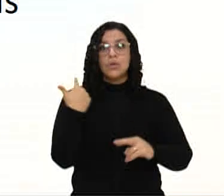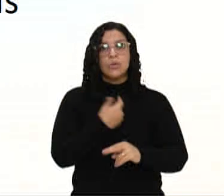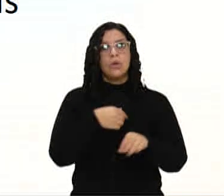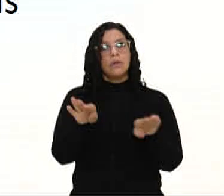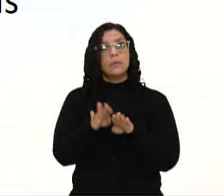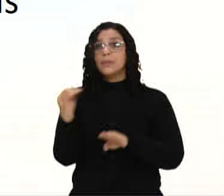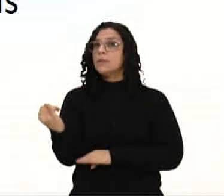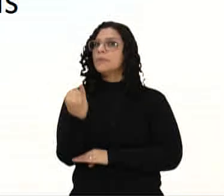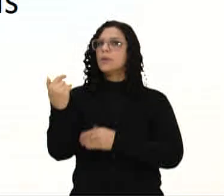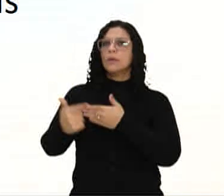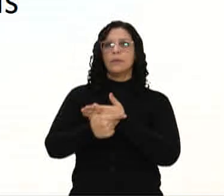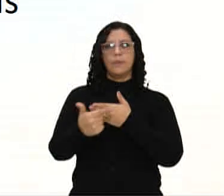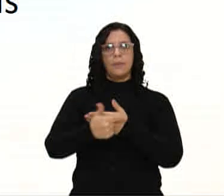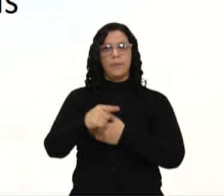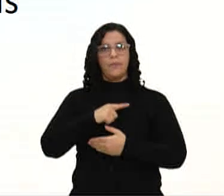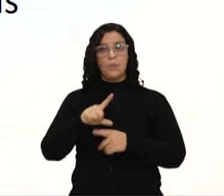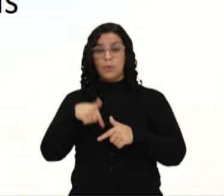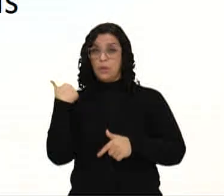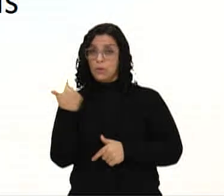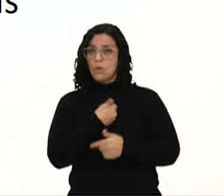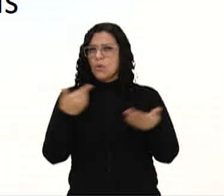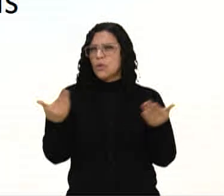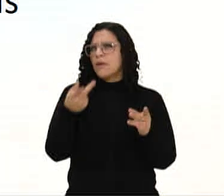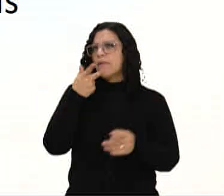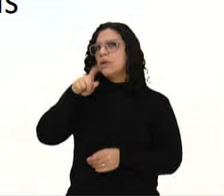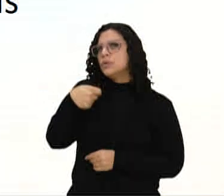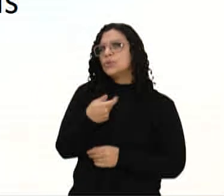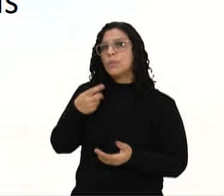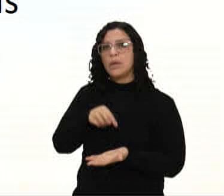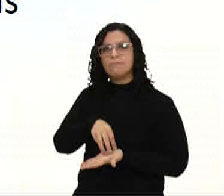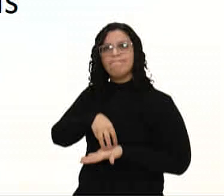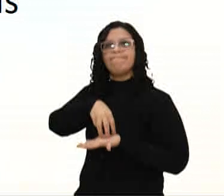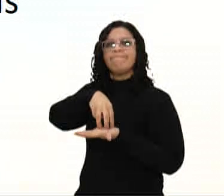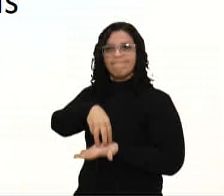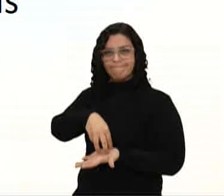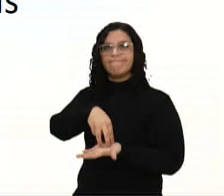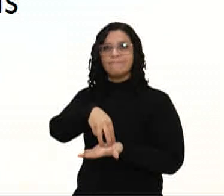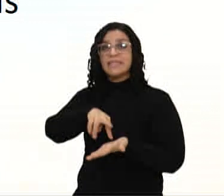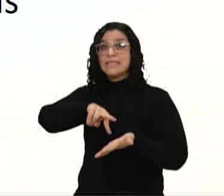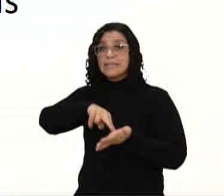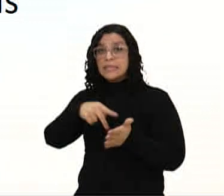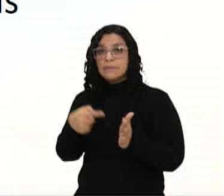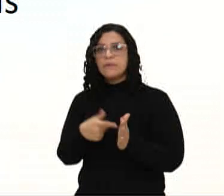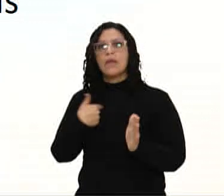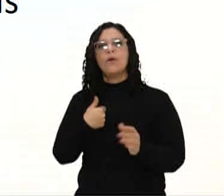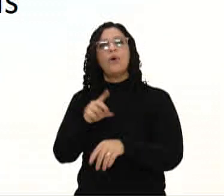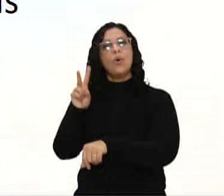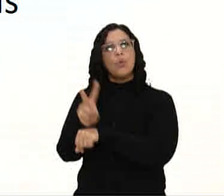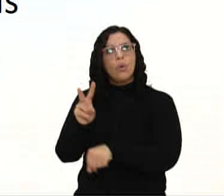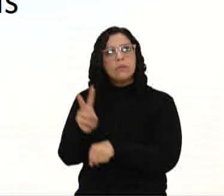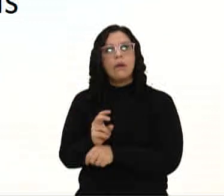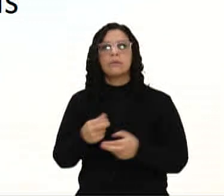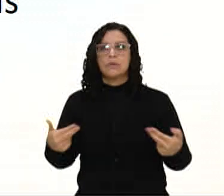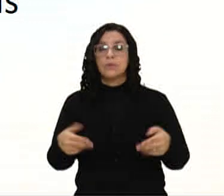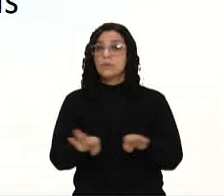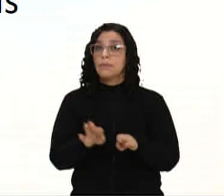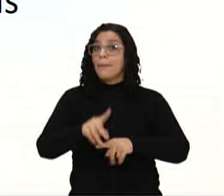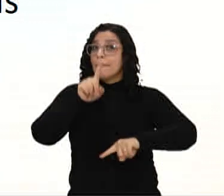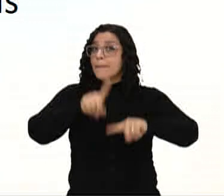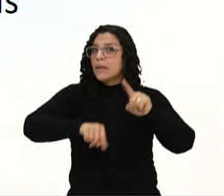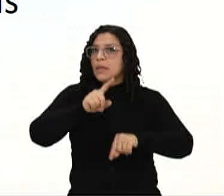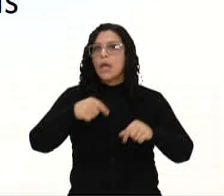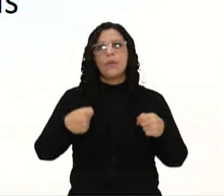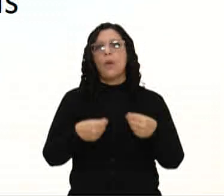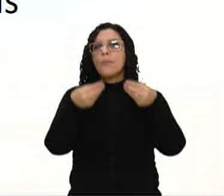papel importante quando a gente trata do consumo sustentável, né? Pois só vai adquirir itens que sejam produzidos